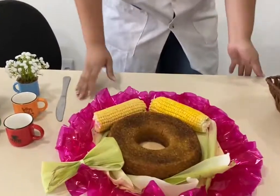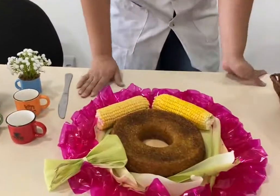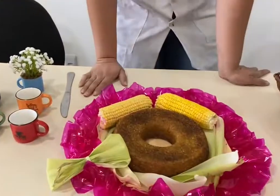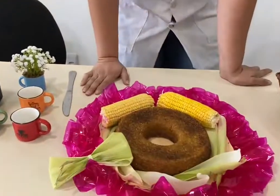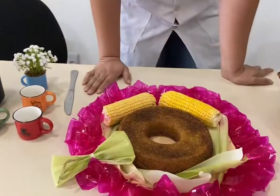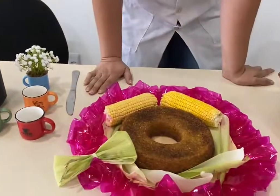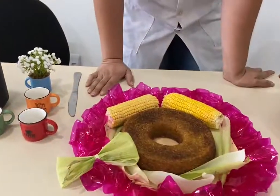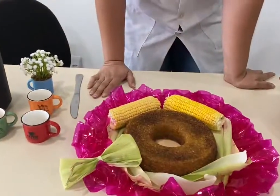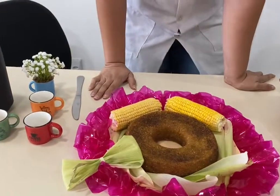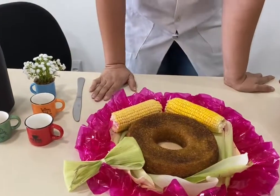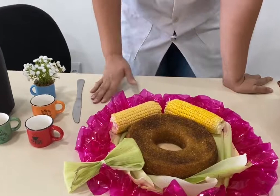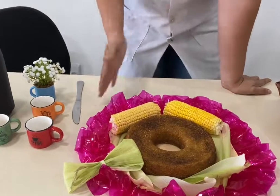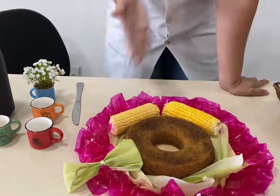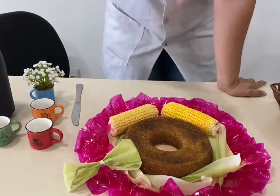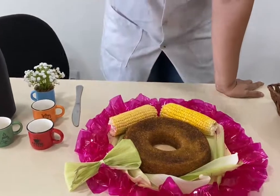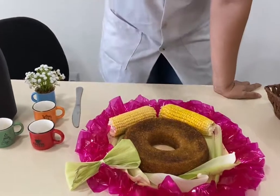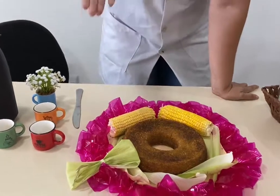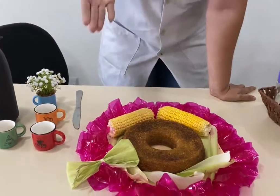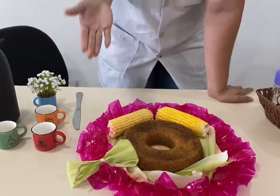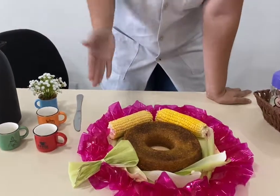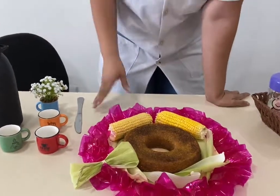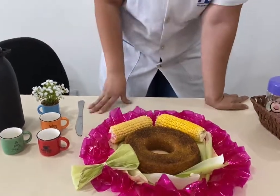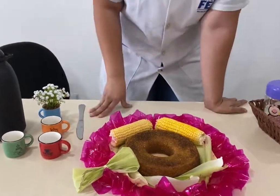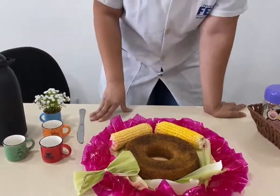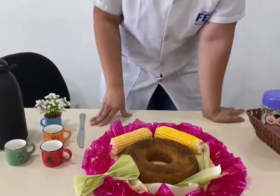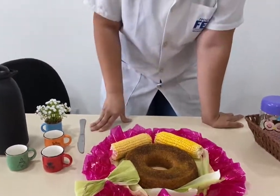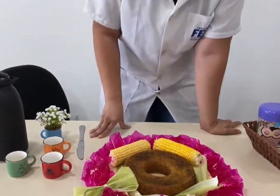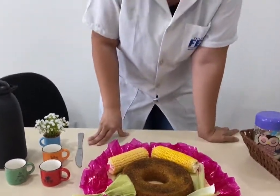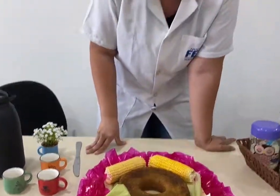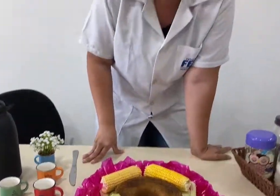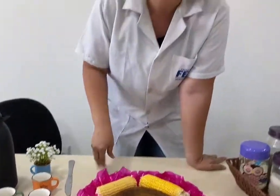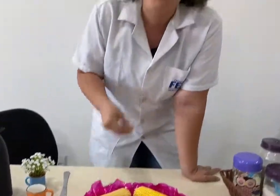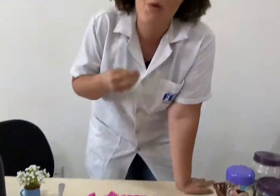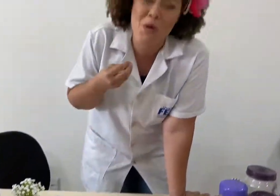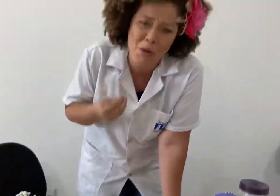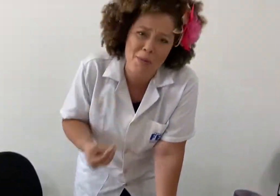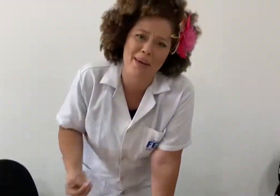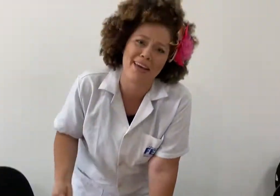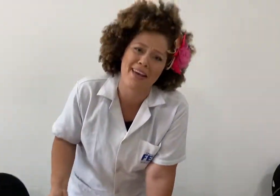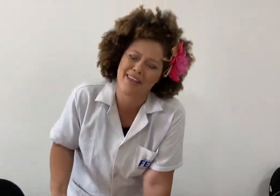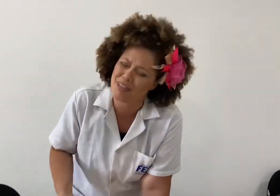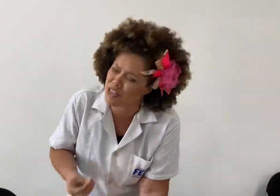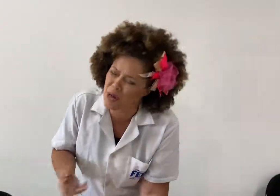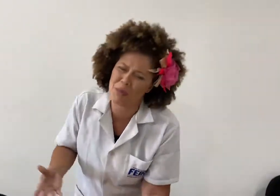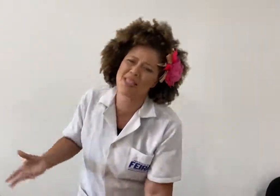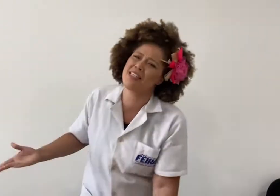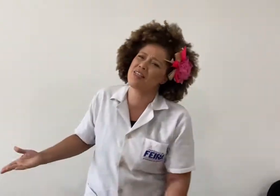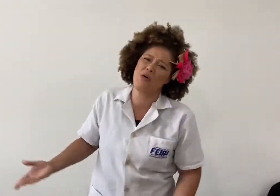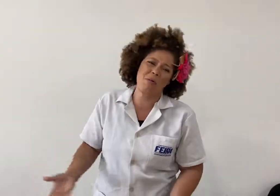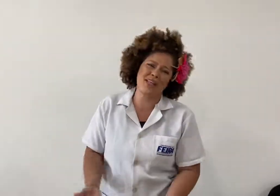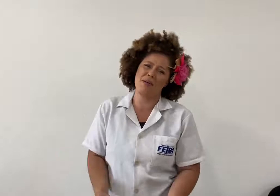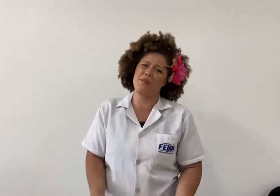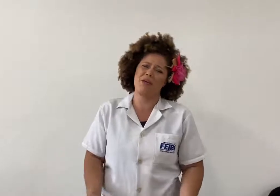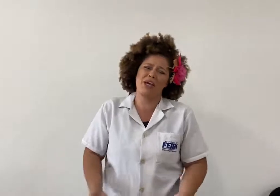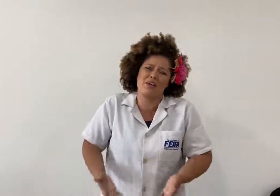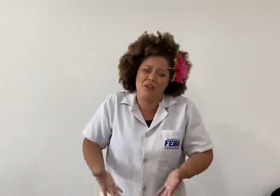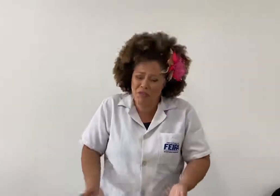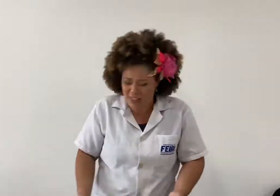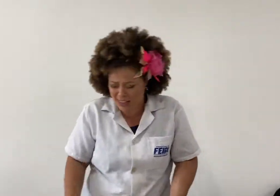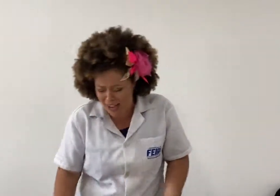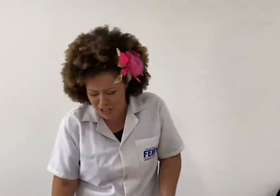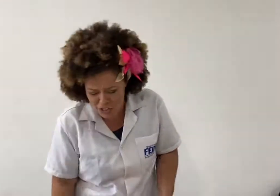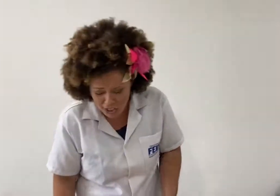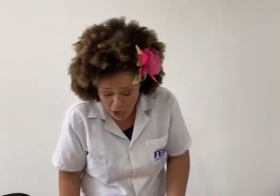coisa maravilhosa, né? Fazer o que a Pro Maria tanto gosta, que é o quê? Comer. Não, gente, eu preciso comer esse bolo. Que